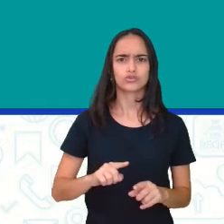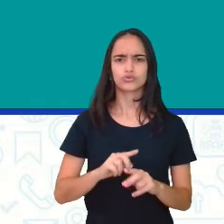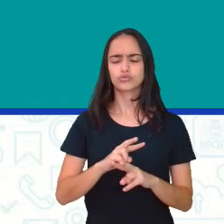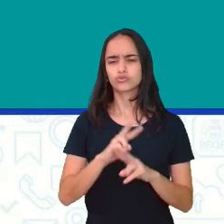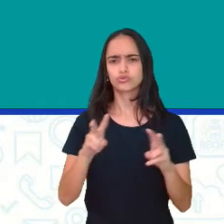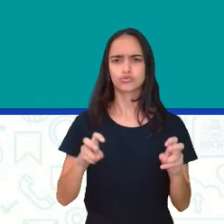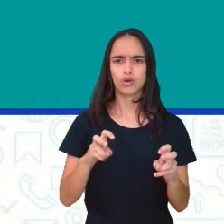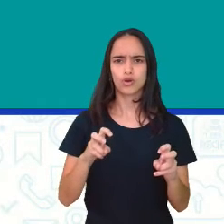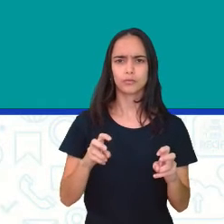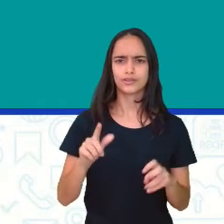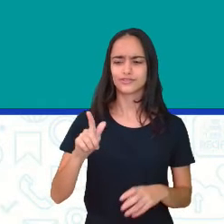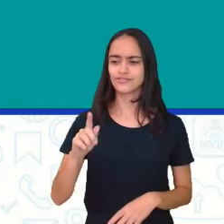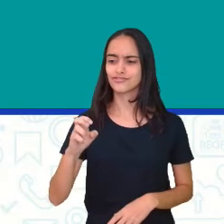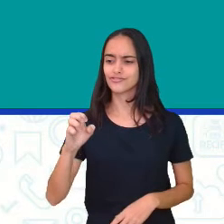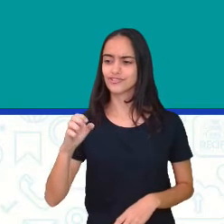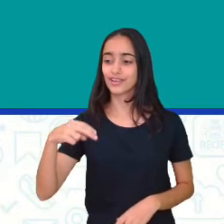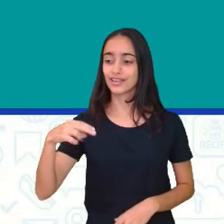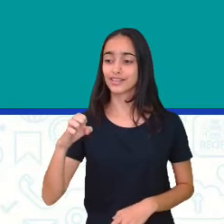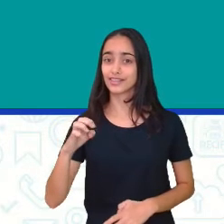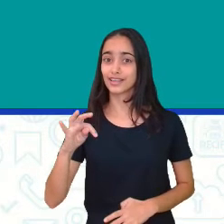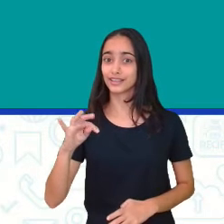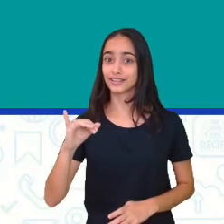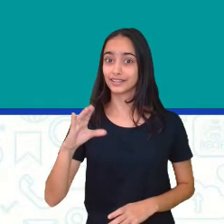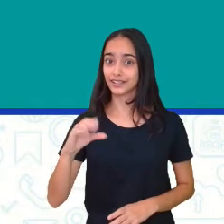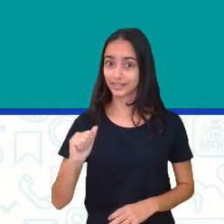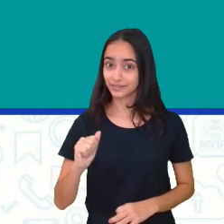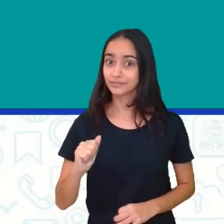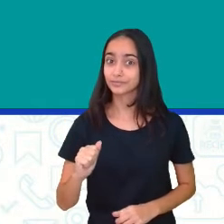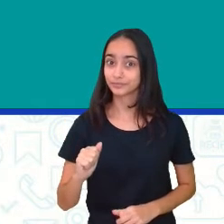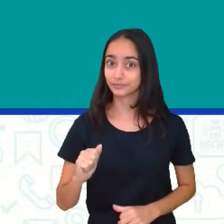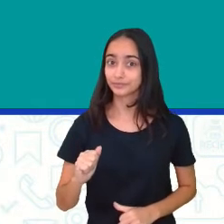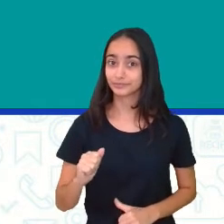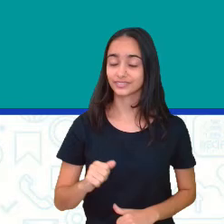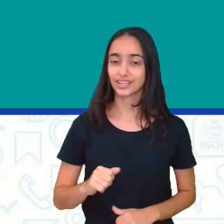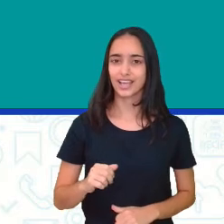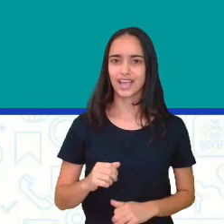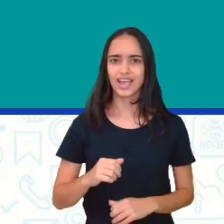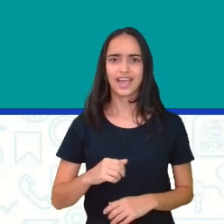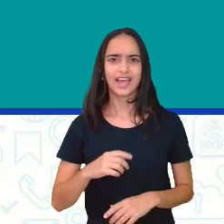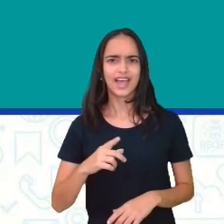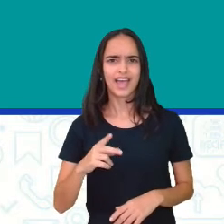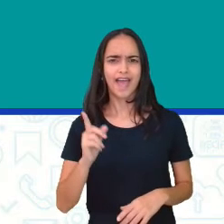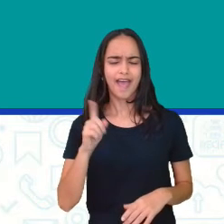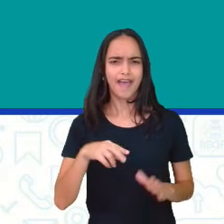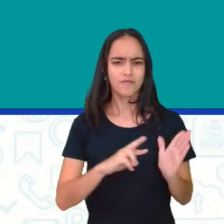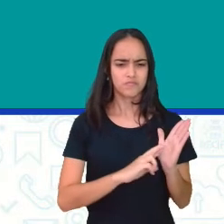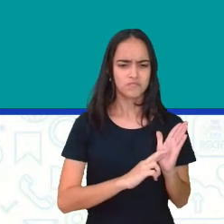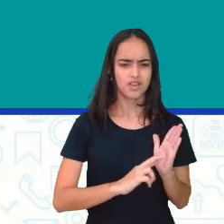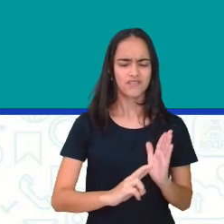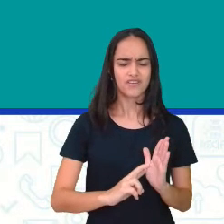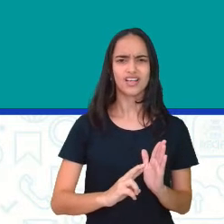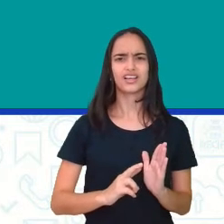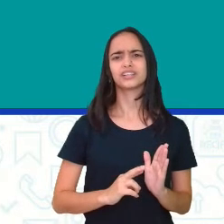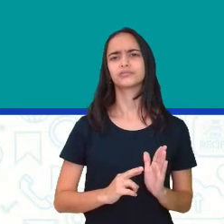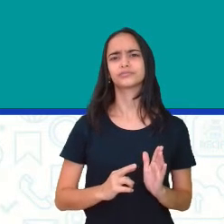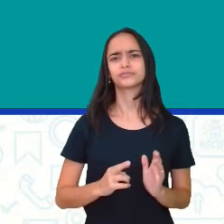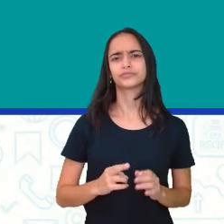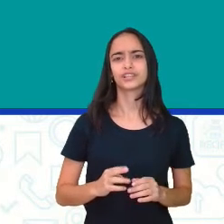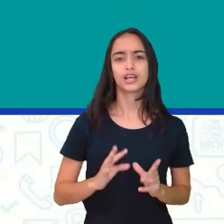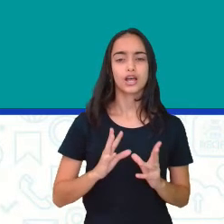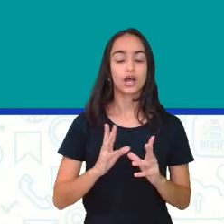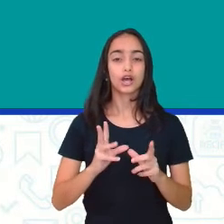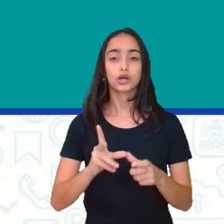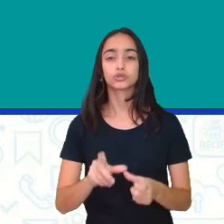Em outras palavras, podemos aí dizer que o genótipo se refere à soma de todos os genes encontrados